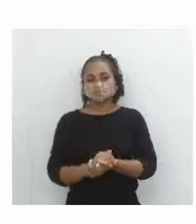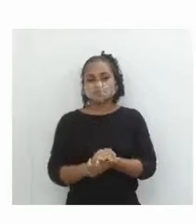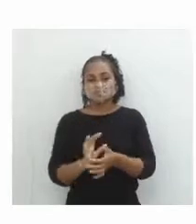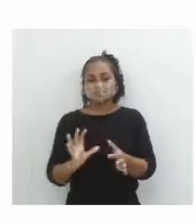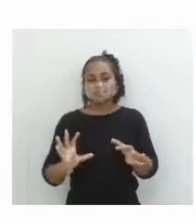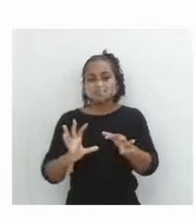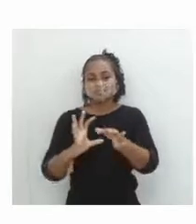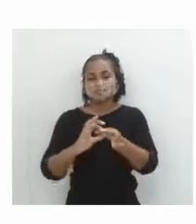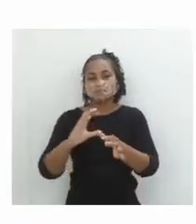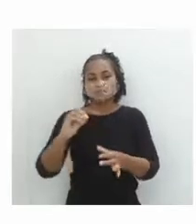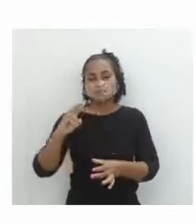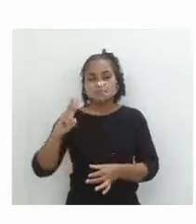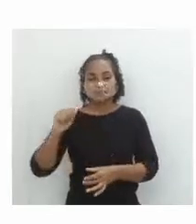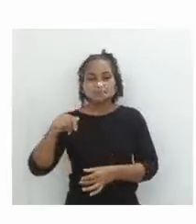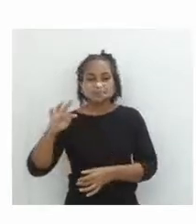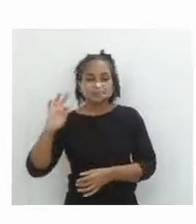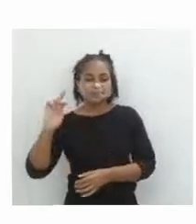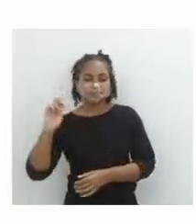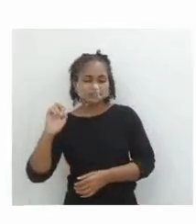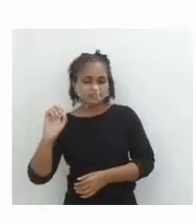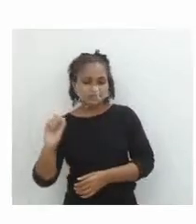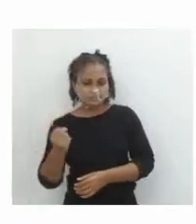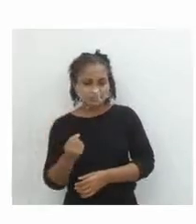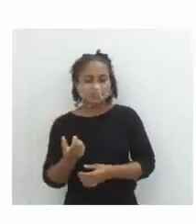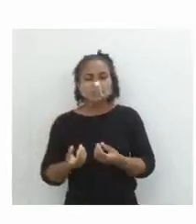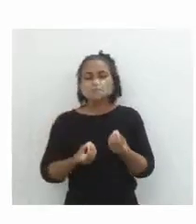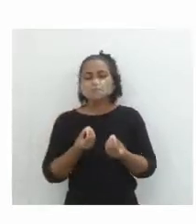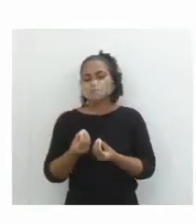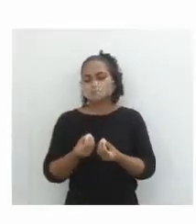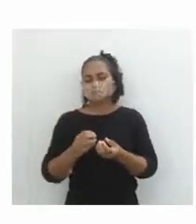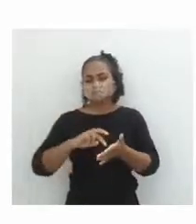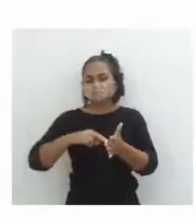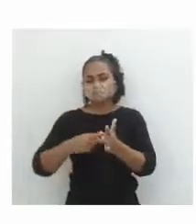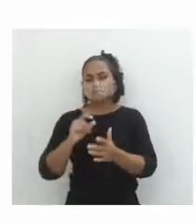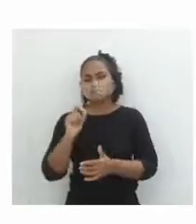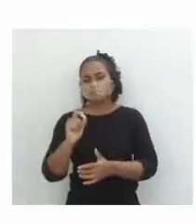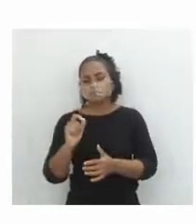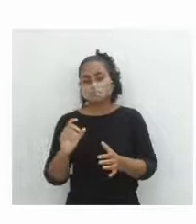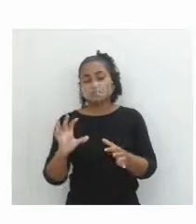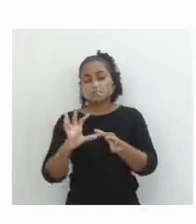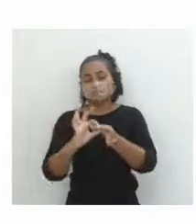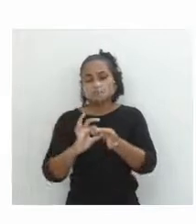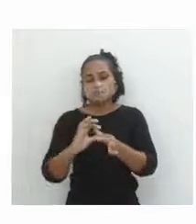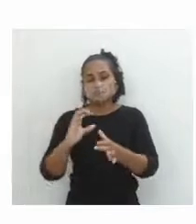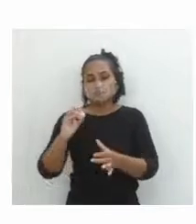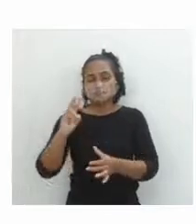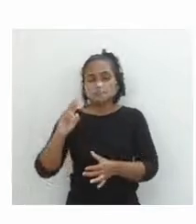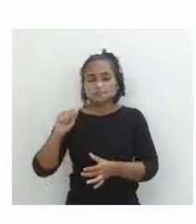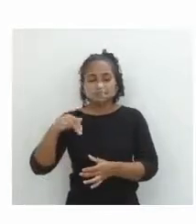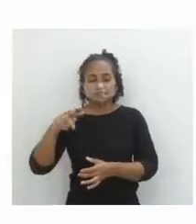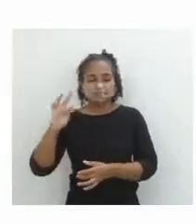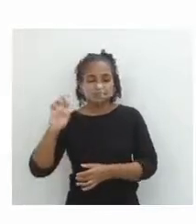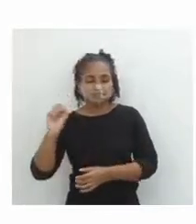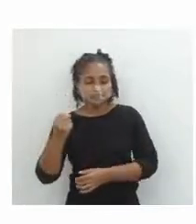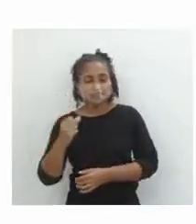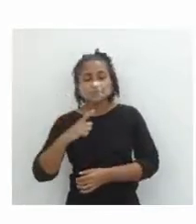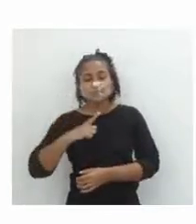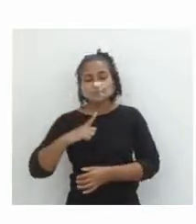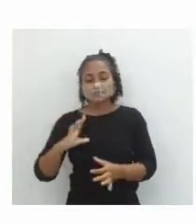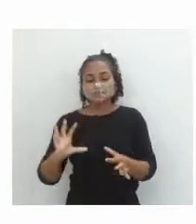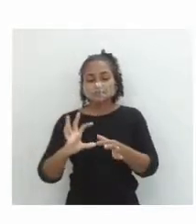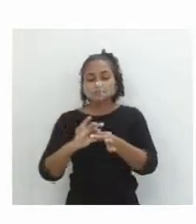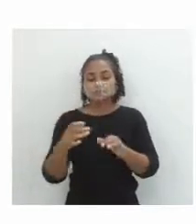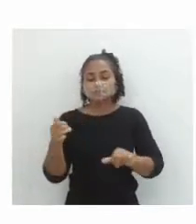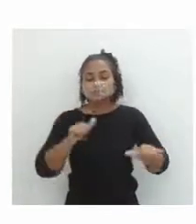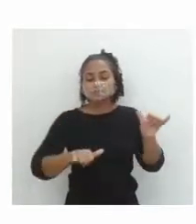ligações covalentes. O que são essas ligações covalentes? Ligações covalentes é quando a ligação química ela é